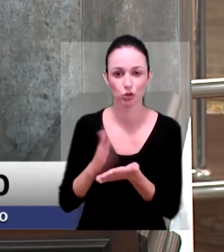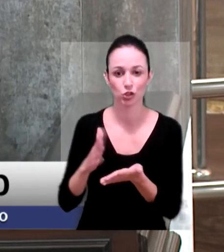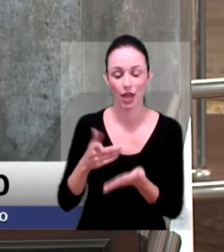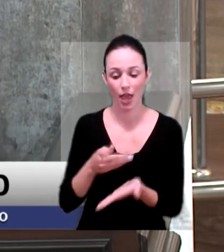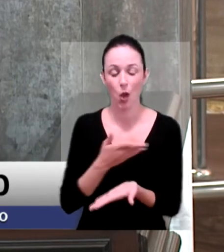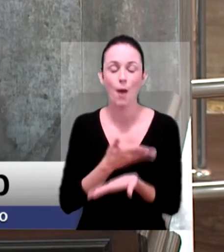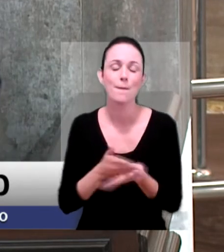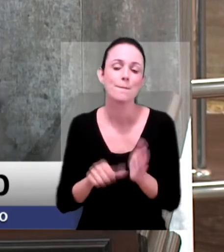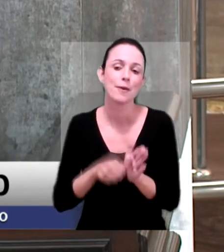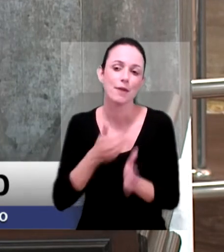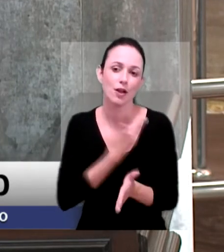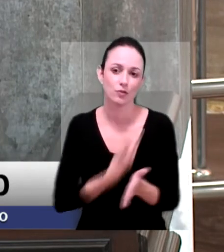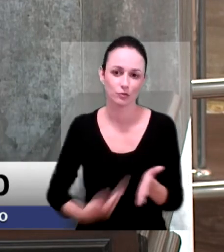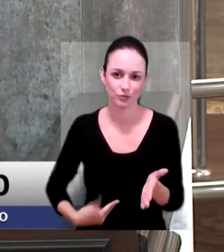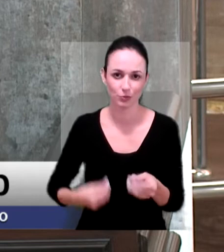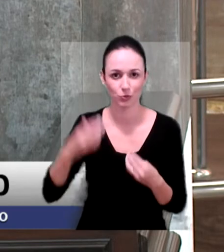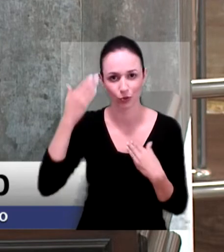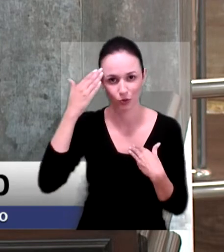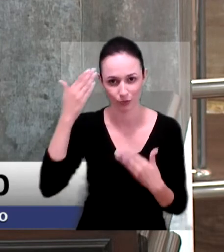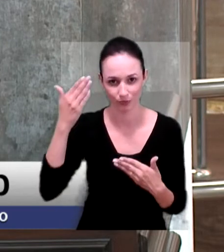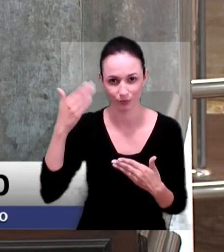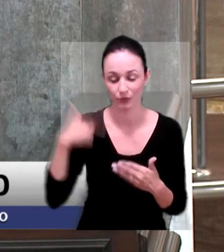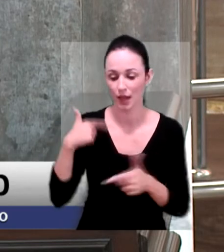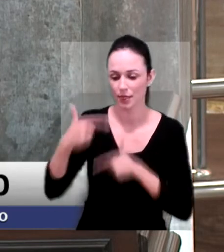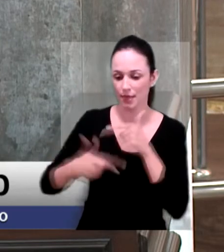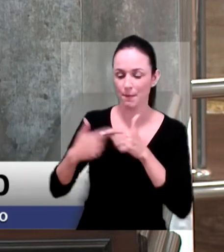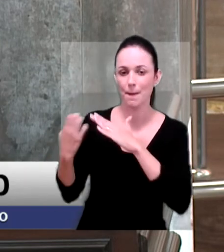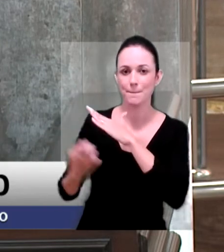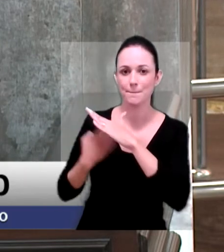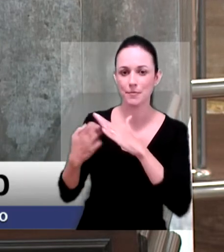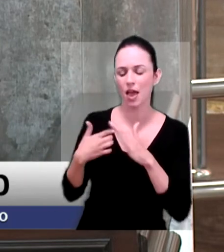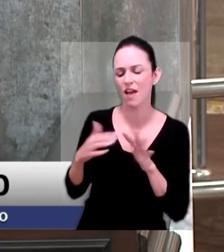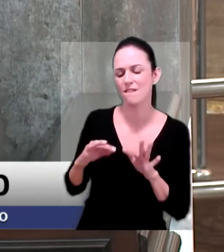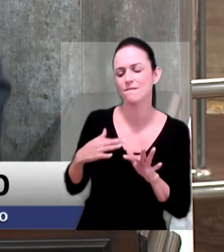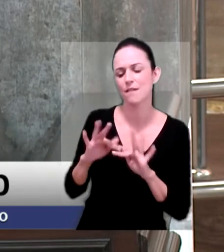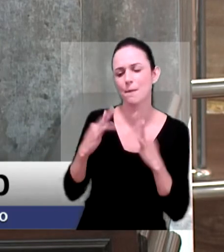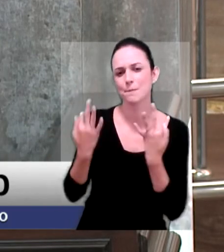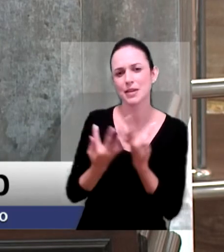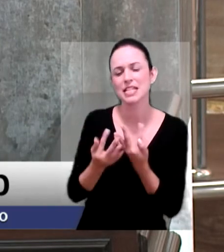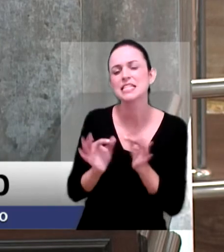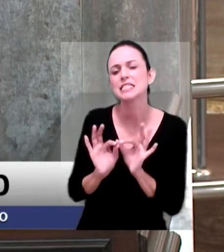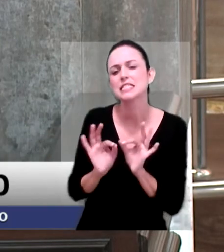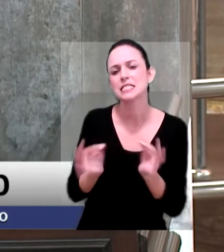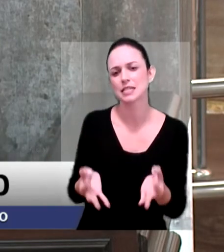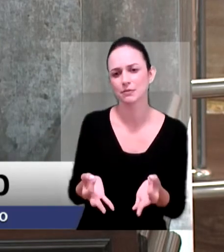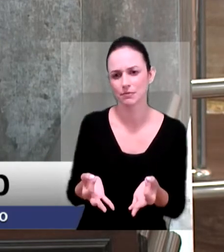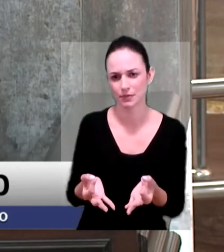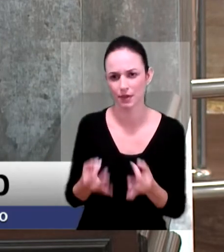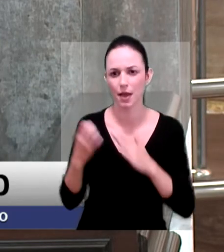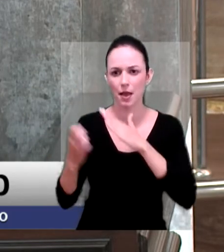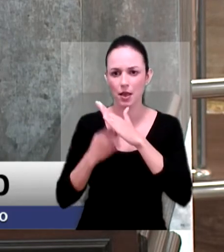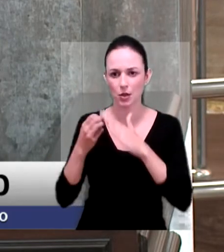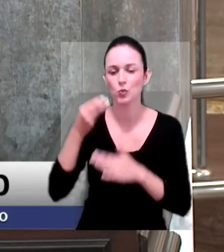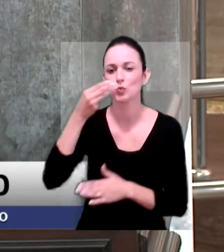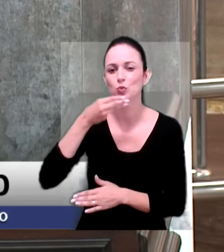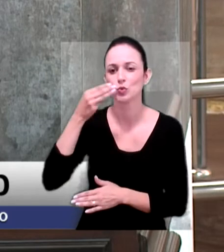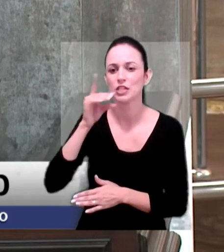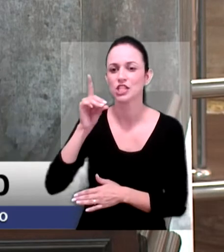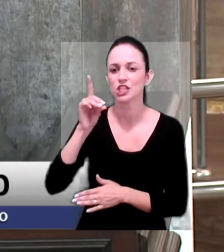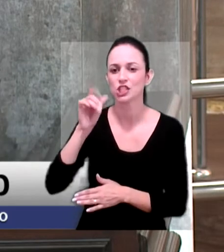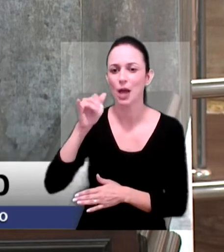muito grato. Trabalhei numa empresa, sou de família simples, trabalhei numa empresa na usina Diamante, entrei com 15 anos e saí